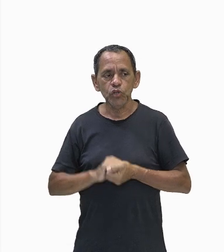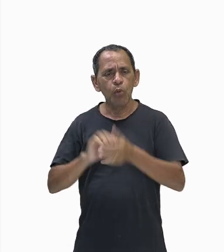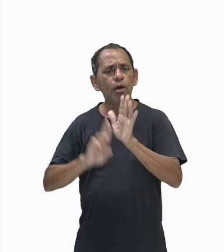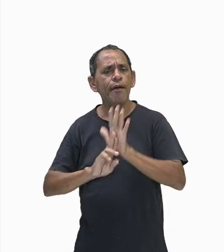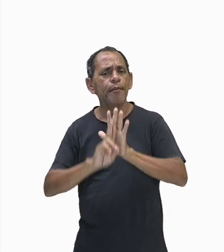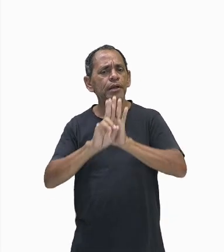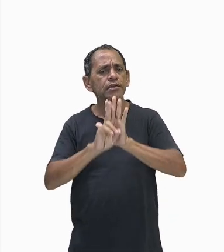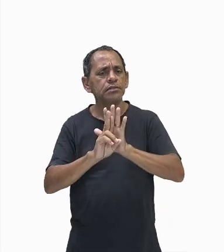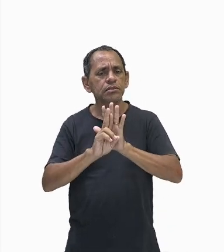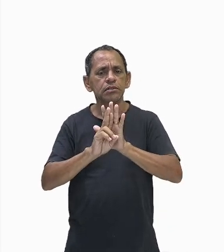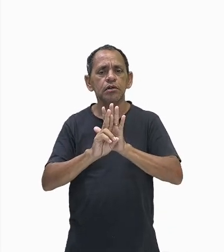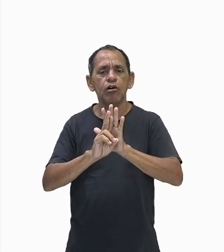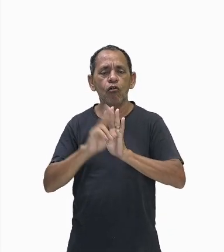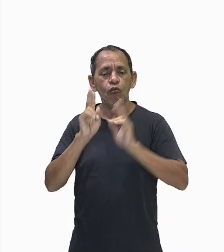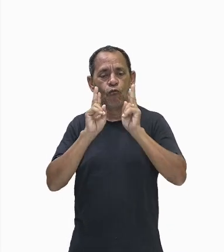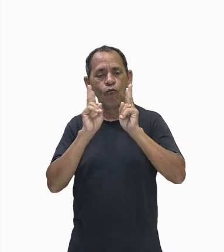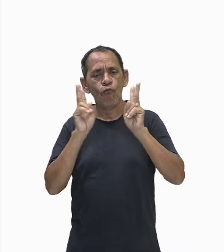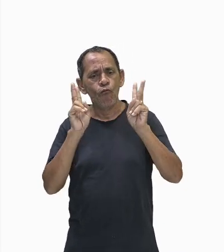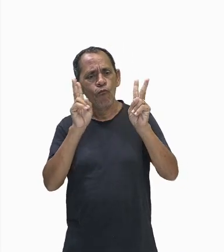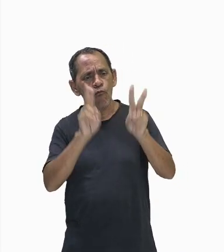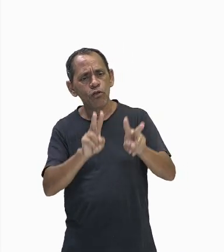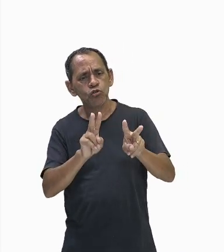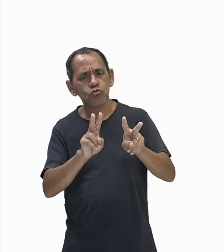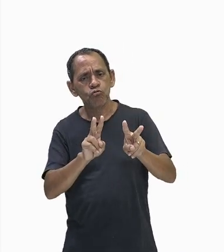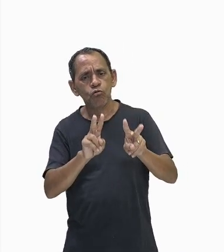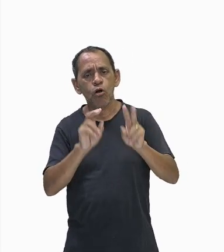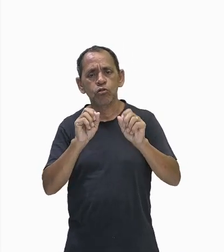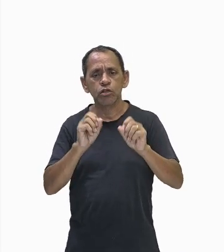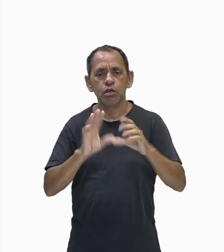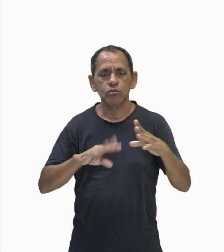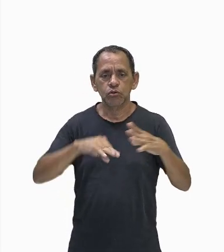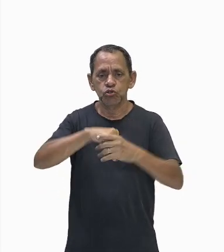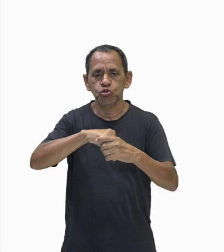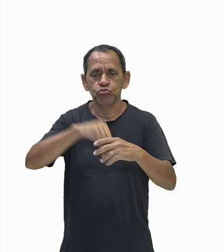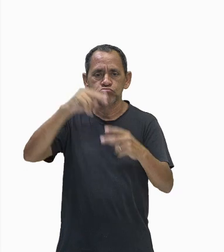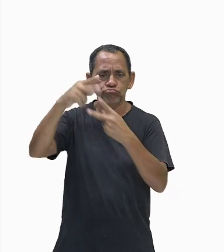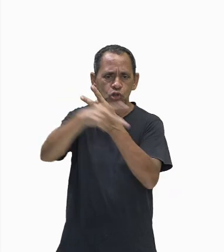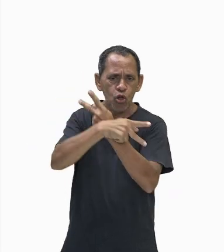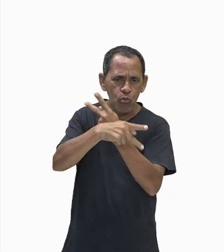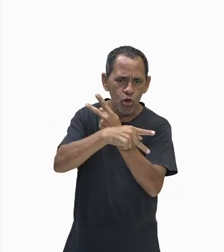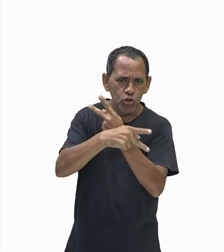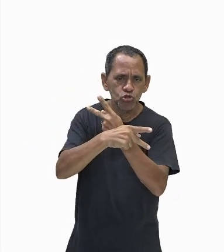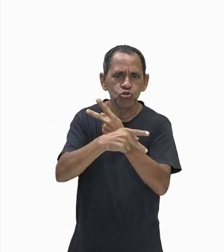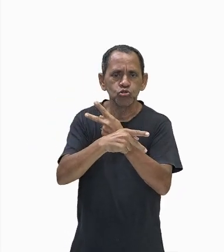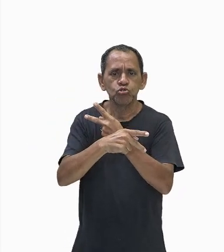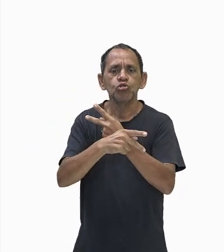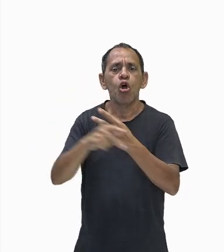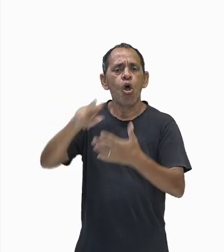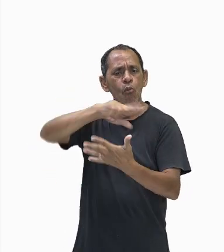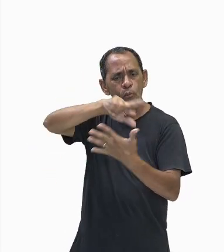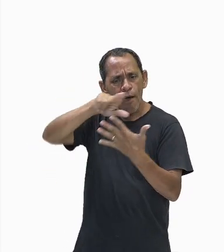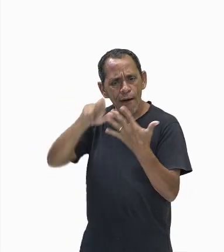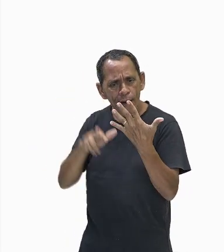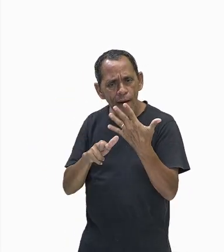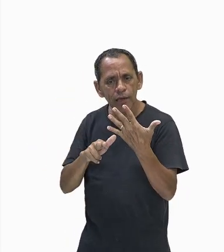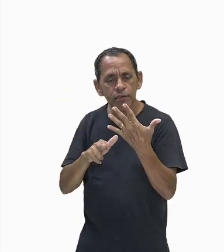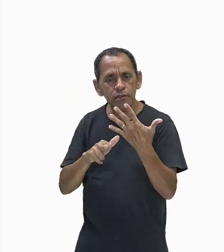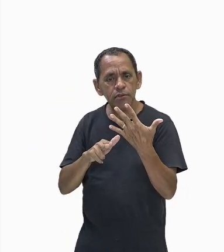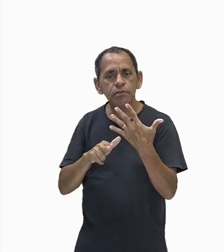representação visual do conjunto de cromossomos de uma espécie, e aqui nós falamos de espécie